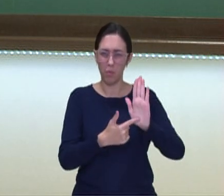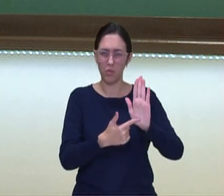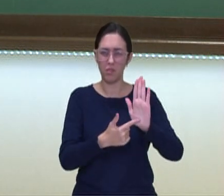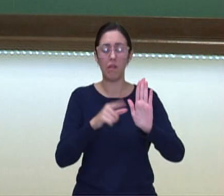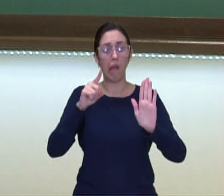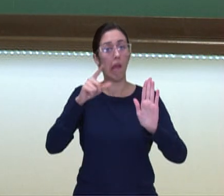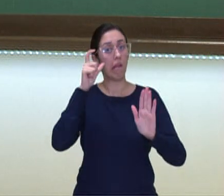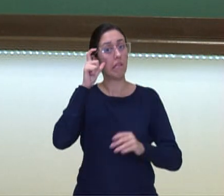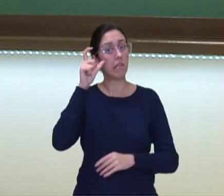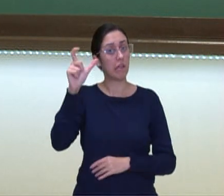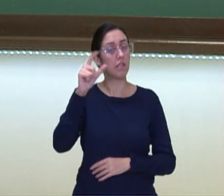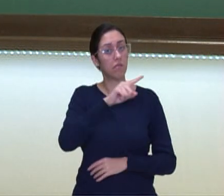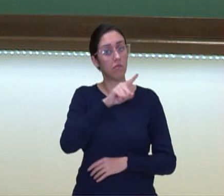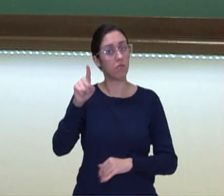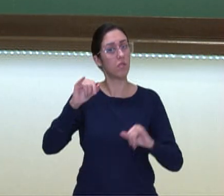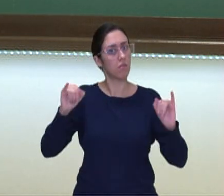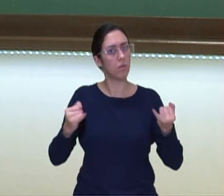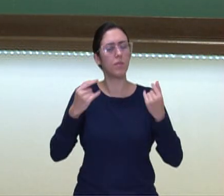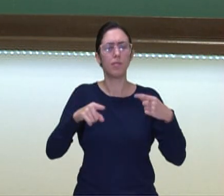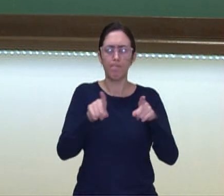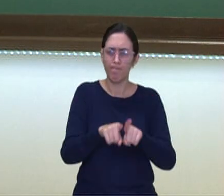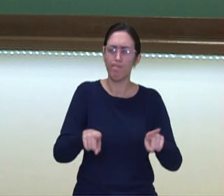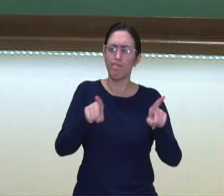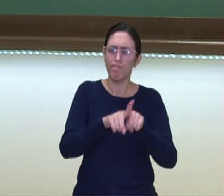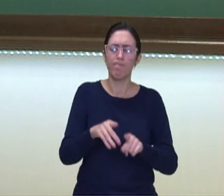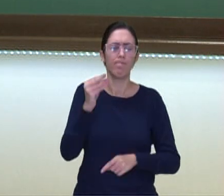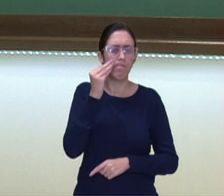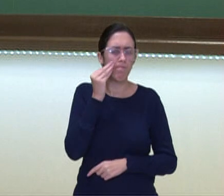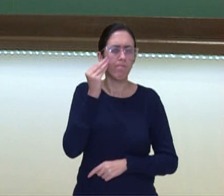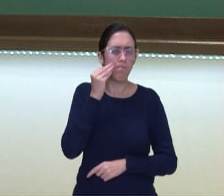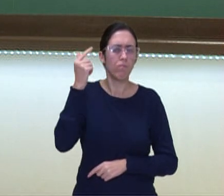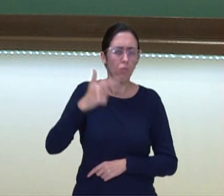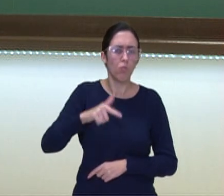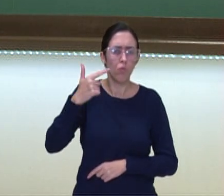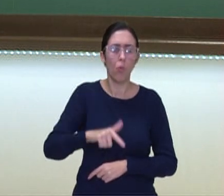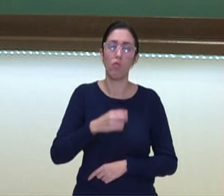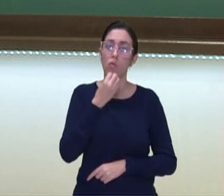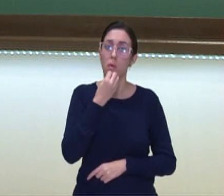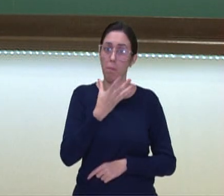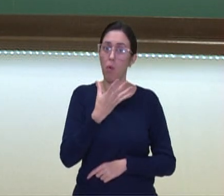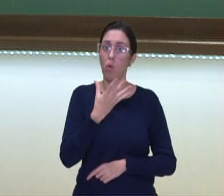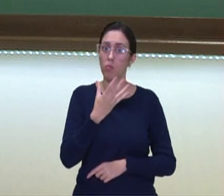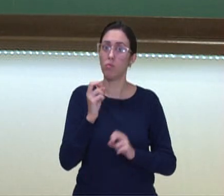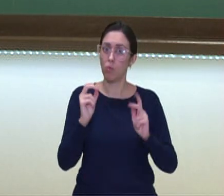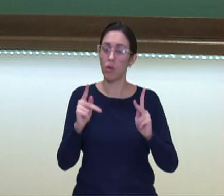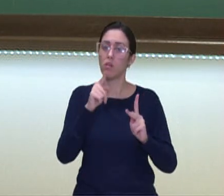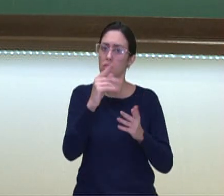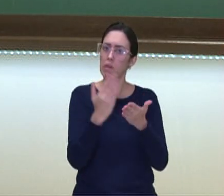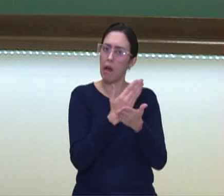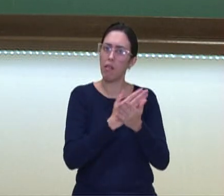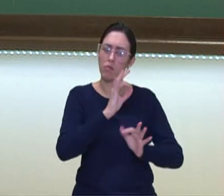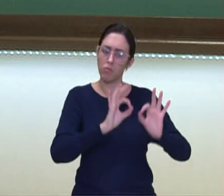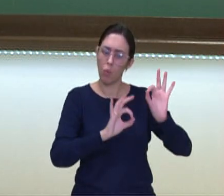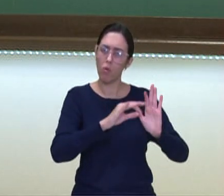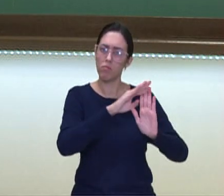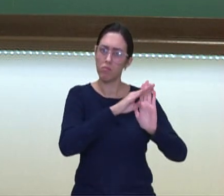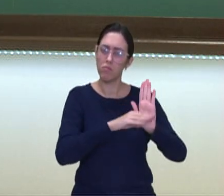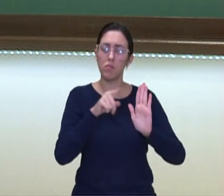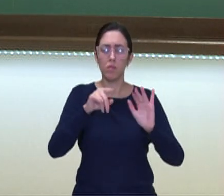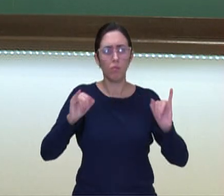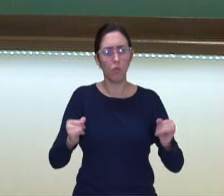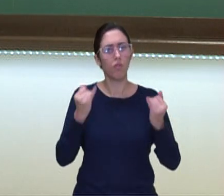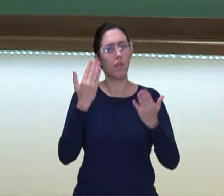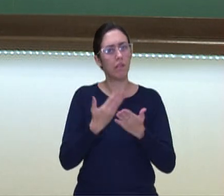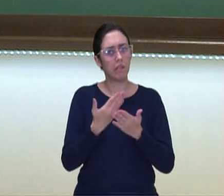bem interessantes para você repetir, para você retomar, para você refazer, tá? Então, deixe o teu caderno organizado, estude